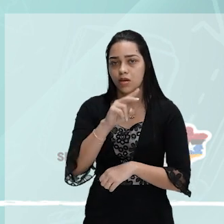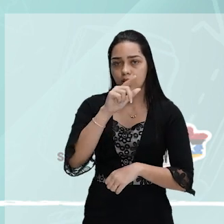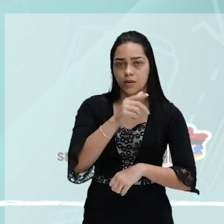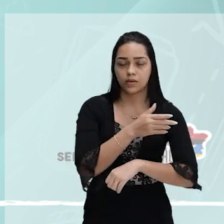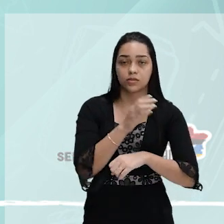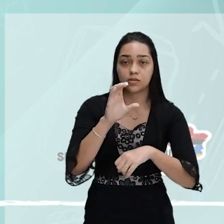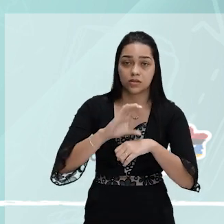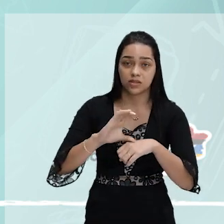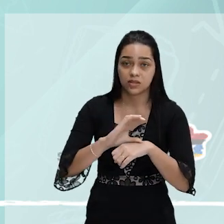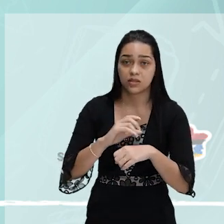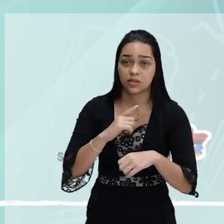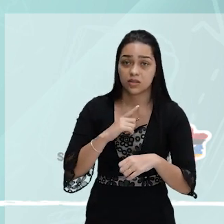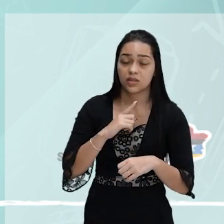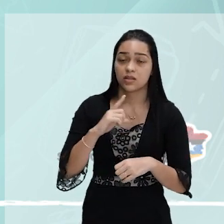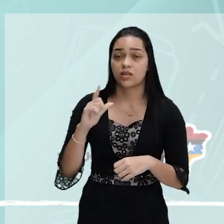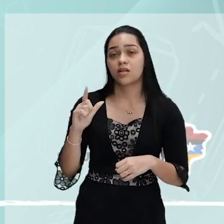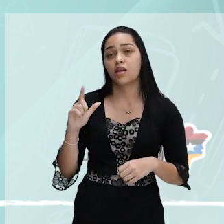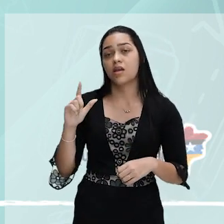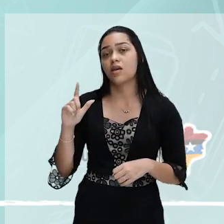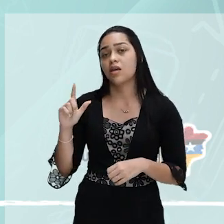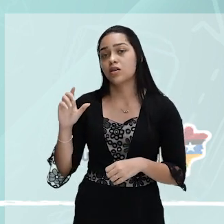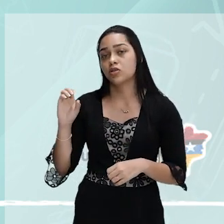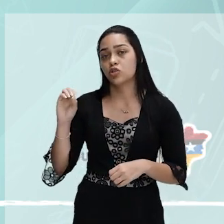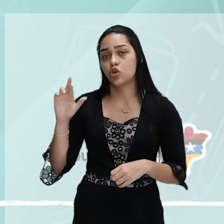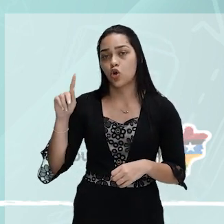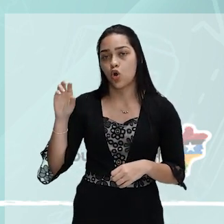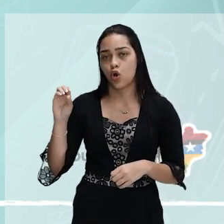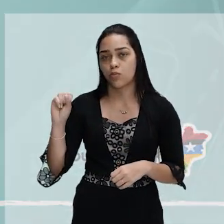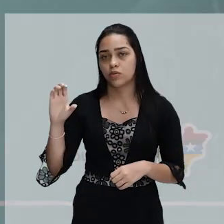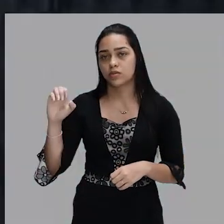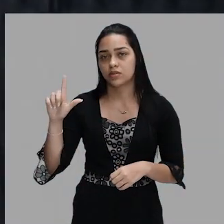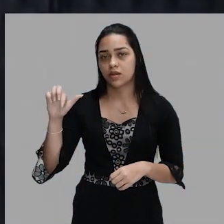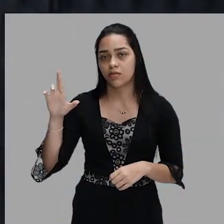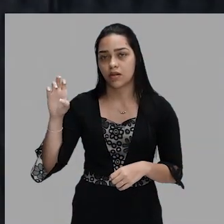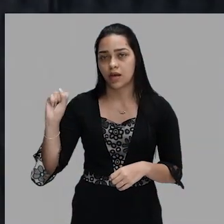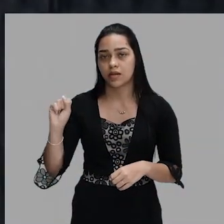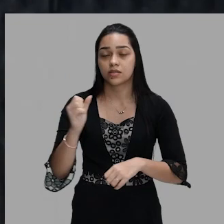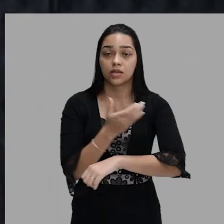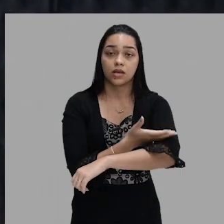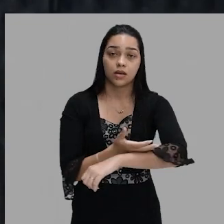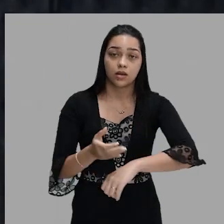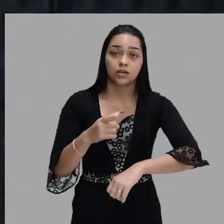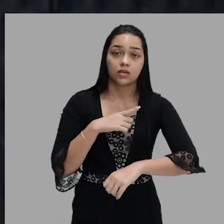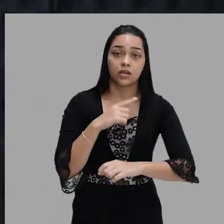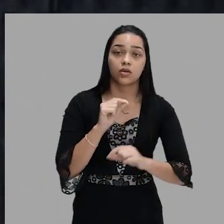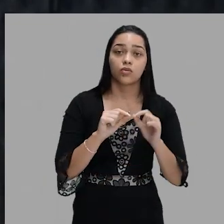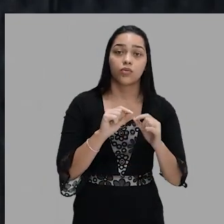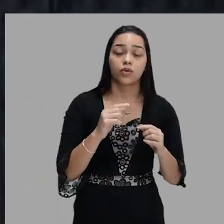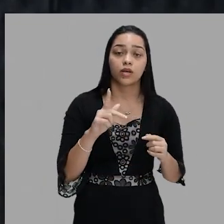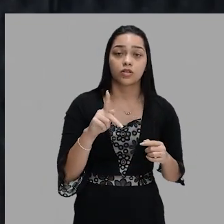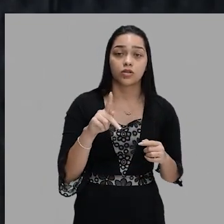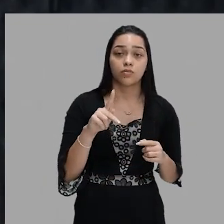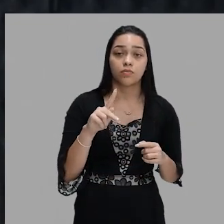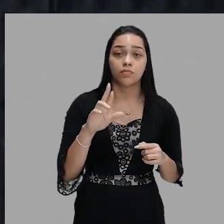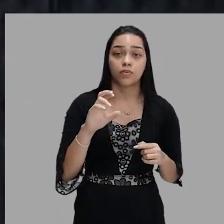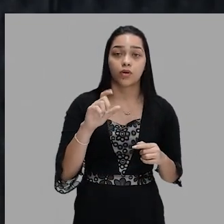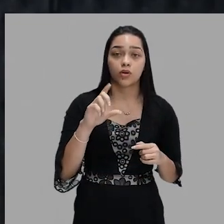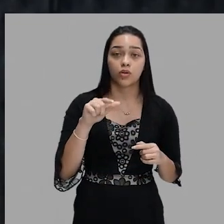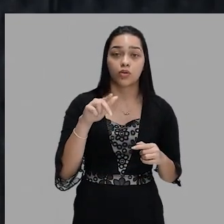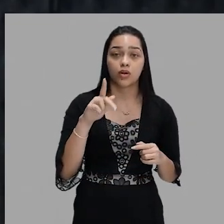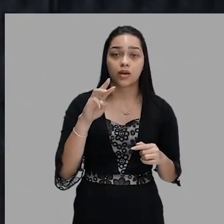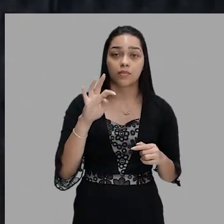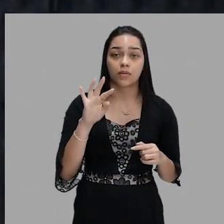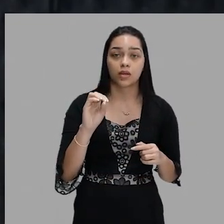substância cinzenta tem aglomerados de corpos celulares, a substância branca tem aglomerados de prolongamentos